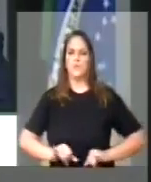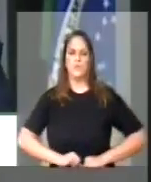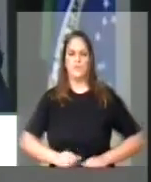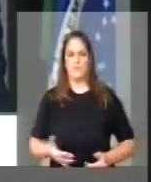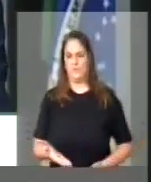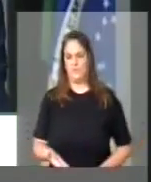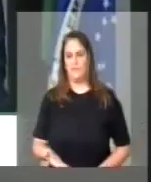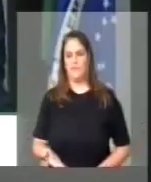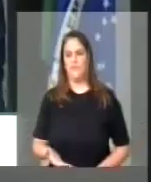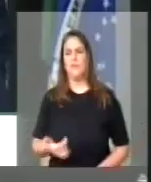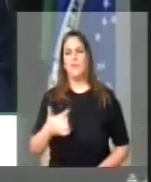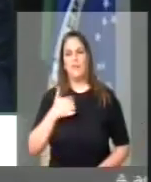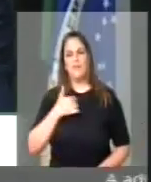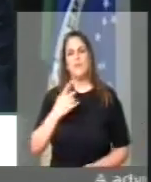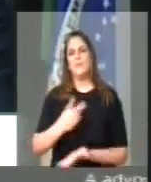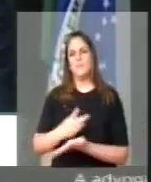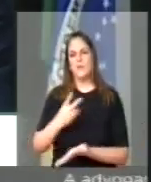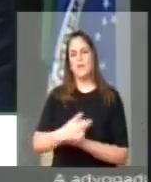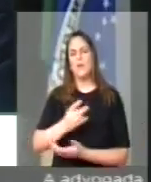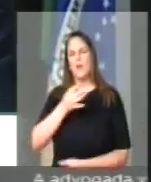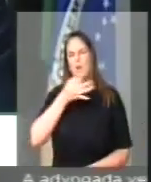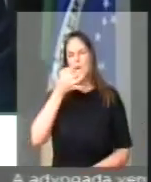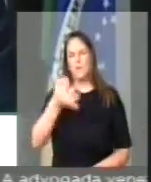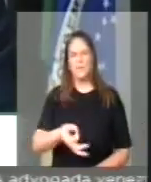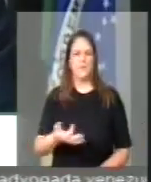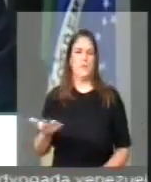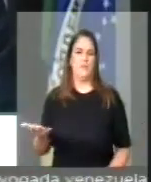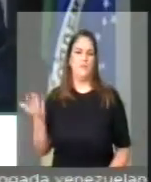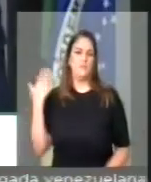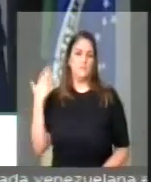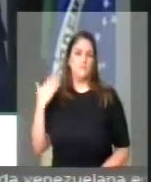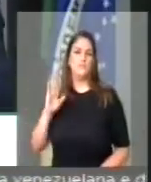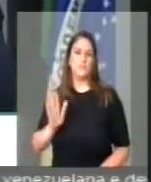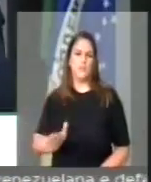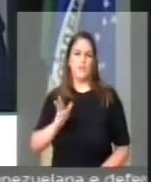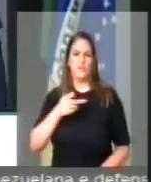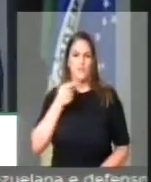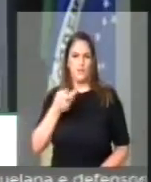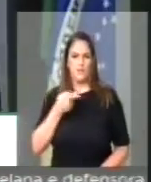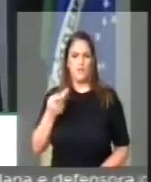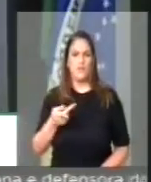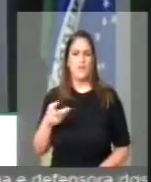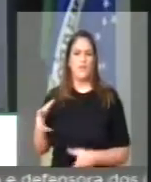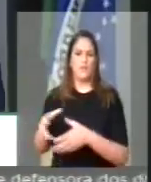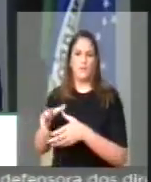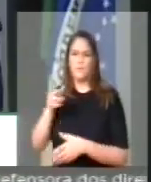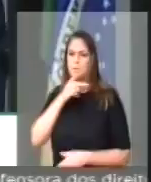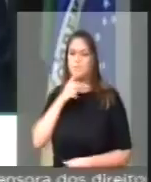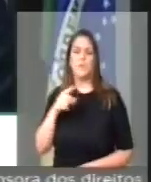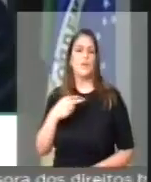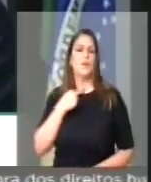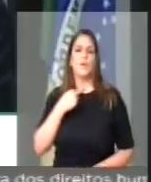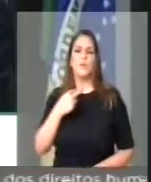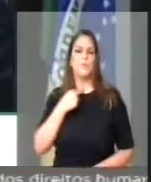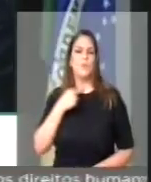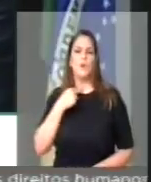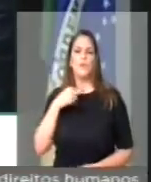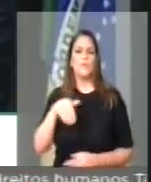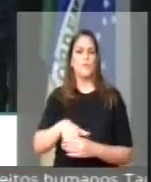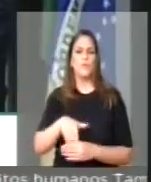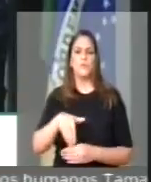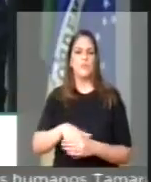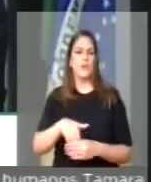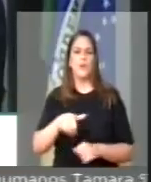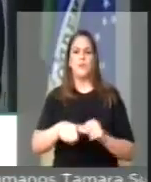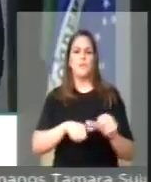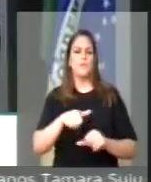continuo defendendo, e defendi isso claramente dentro do meu partido, de que não devemos votar a reforma da Previdência antes de